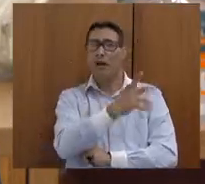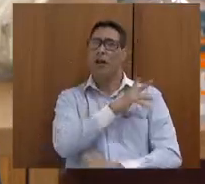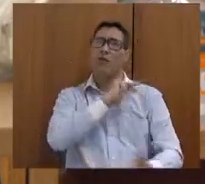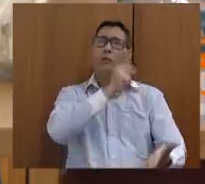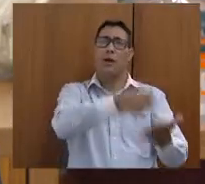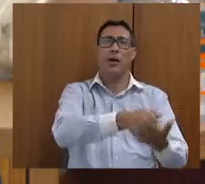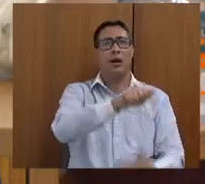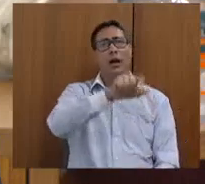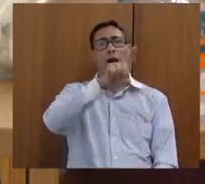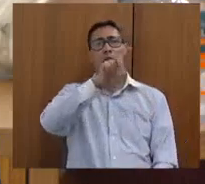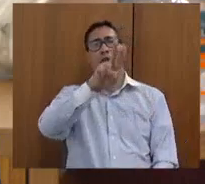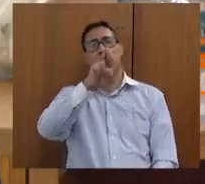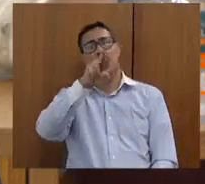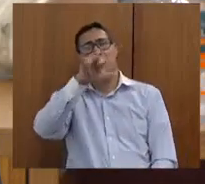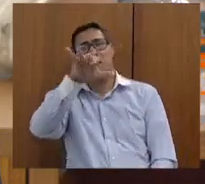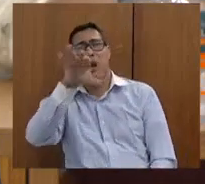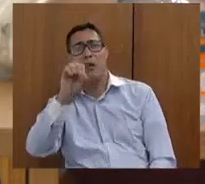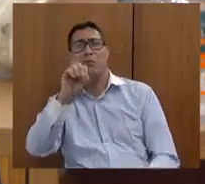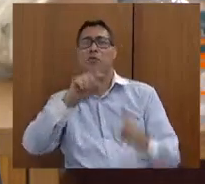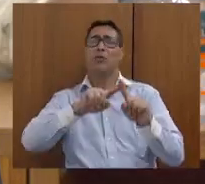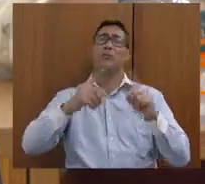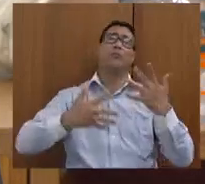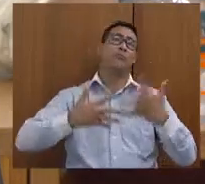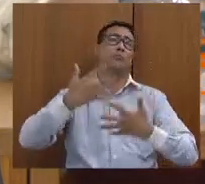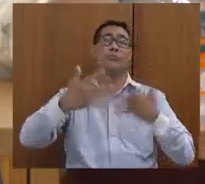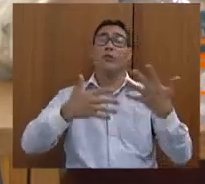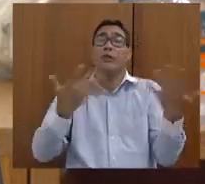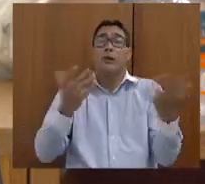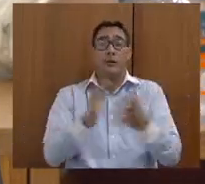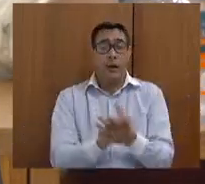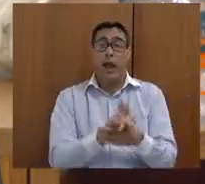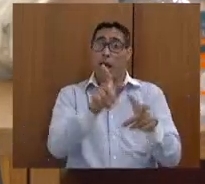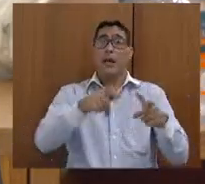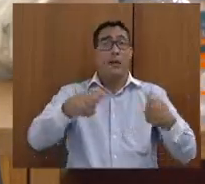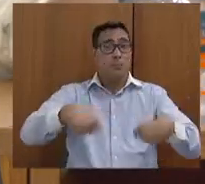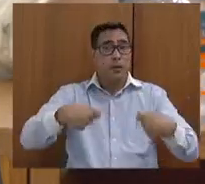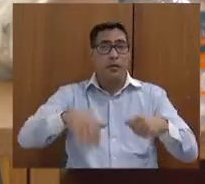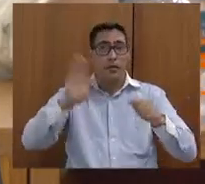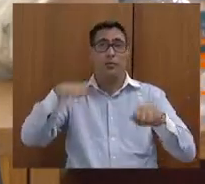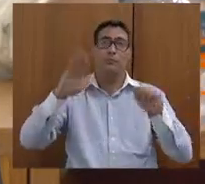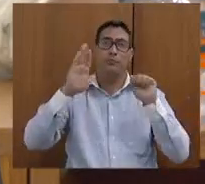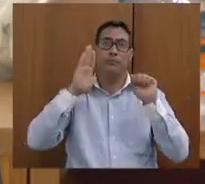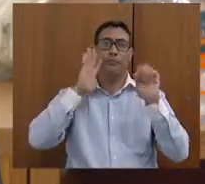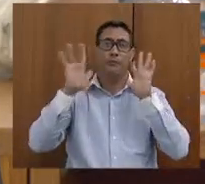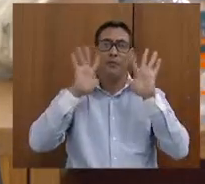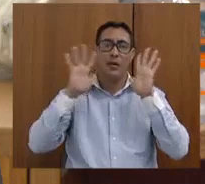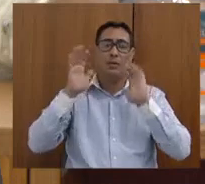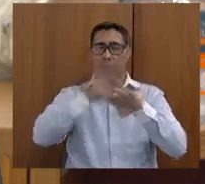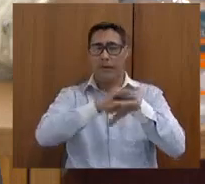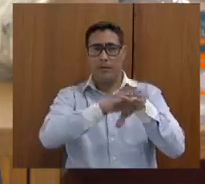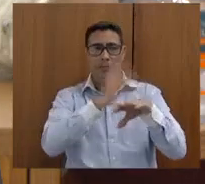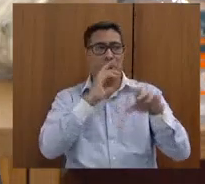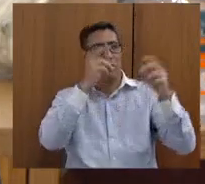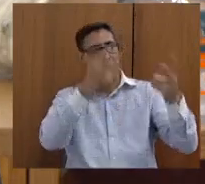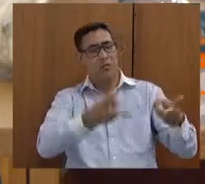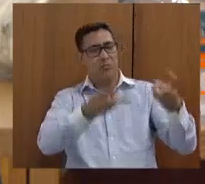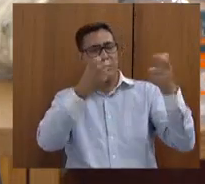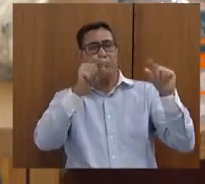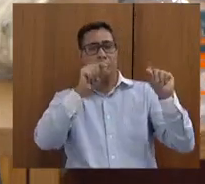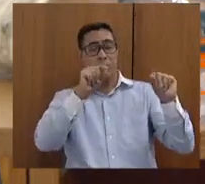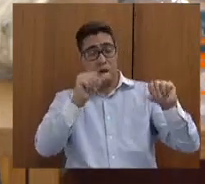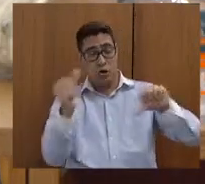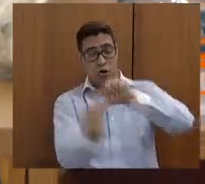vou pagar o advérbio Vou Pagar Mas enfim é preciso pensar numa perspectiva de mudar